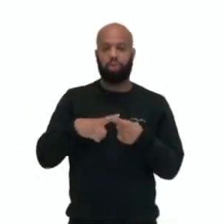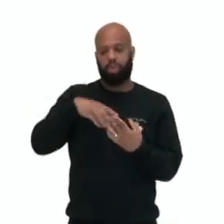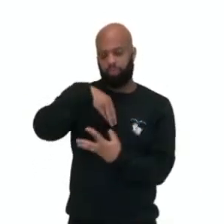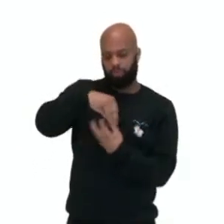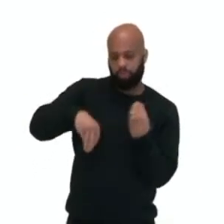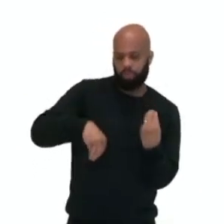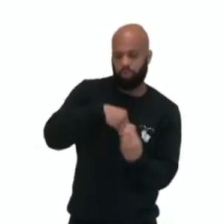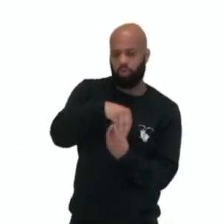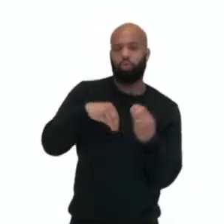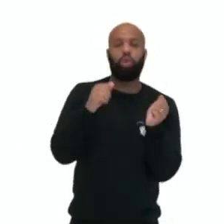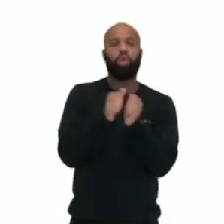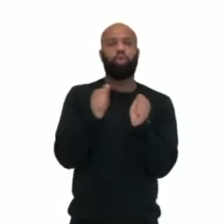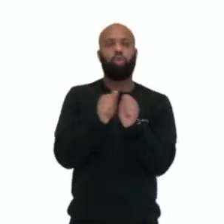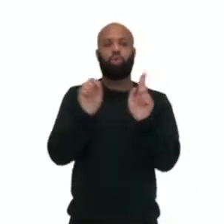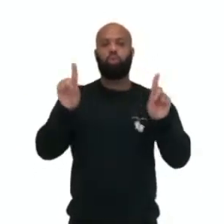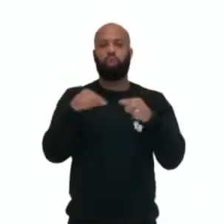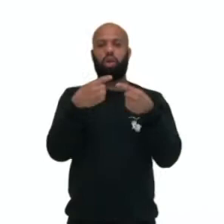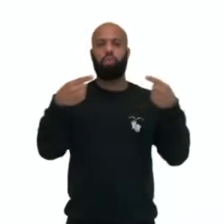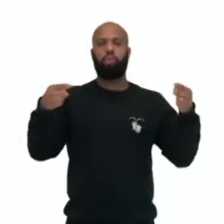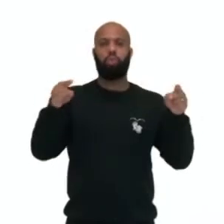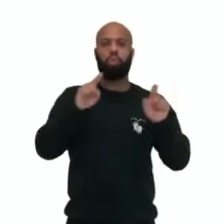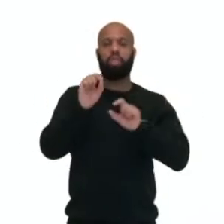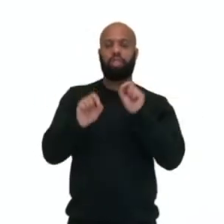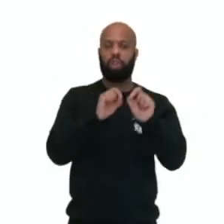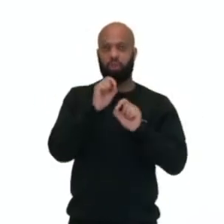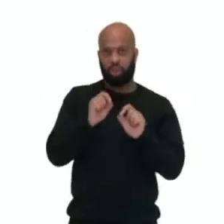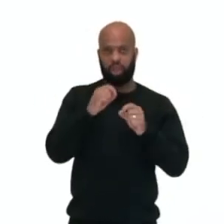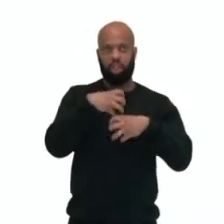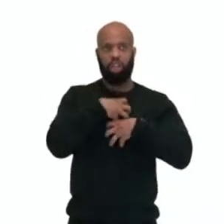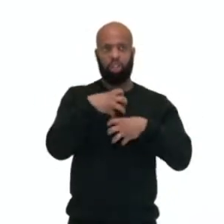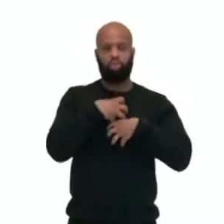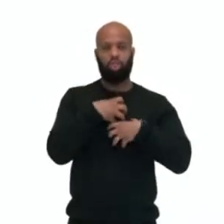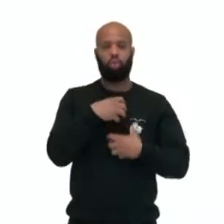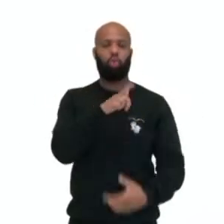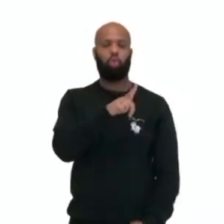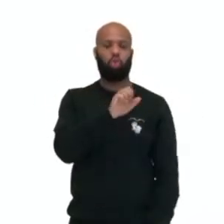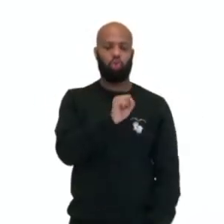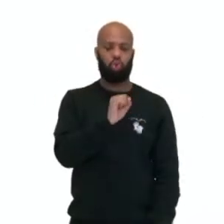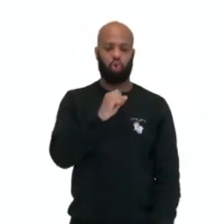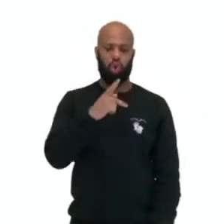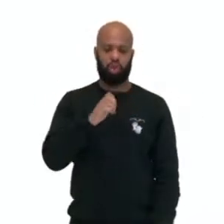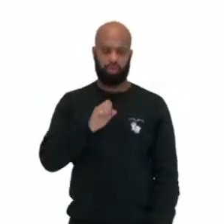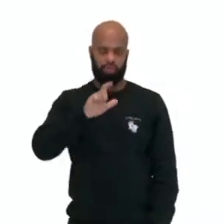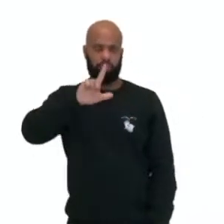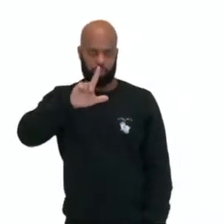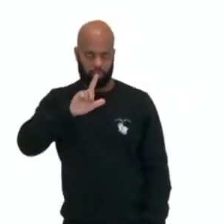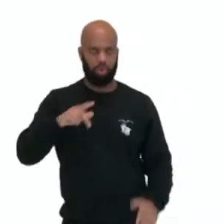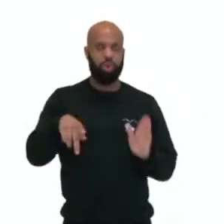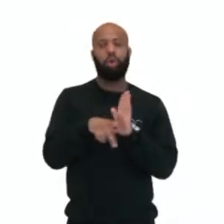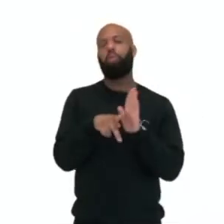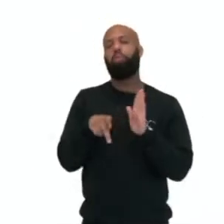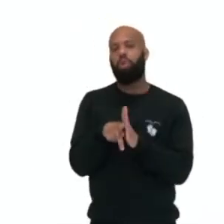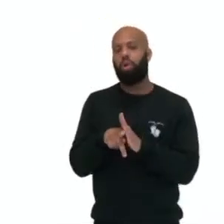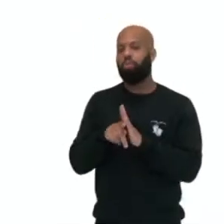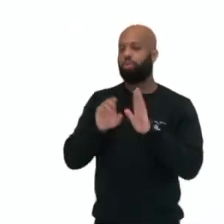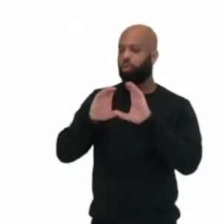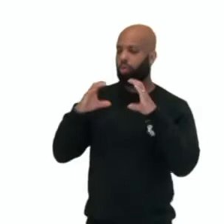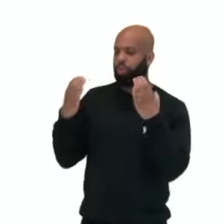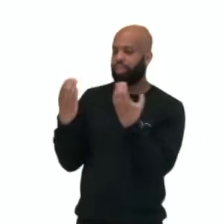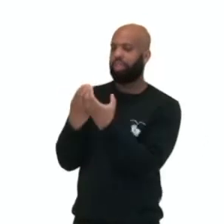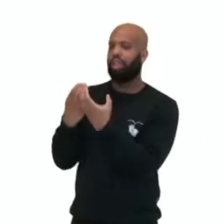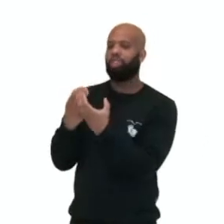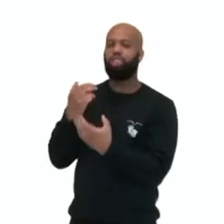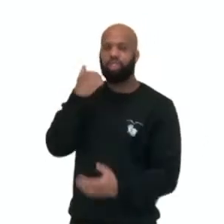com a música gospel dessa comunidade negra norte-americana, que